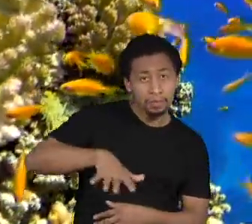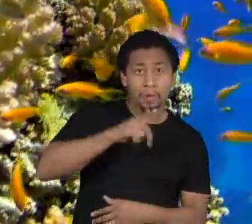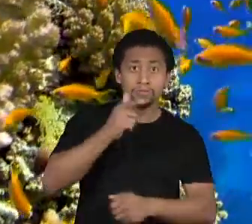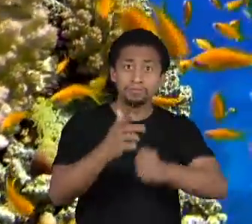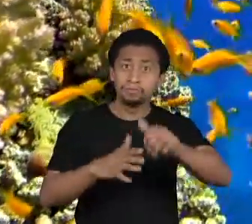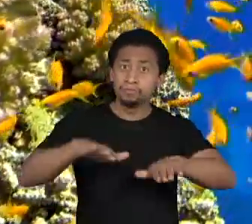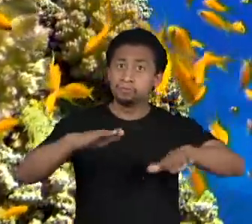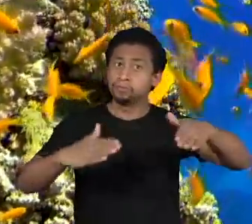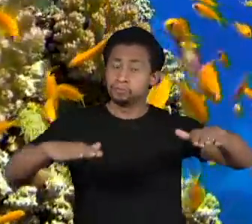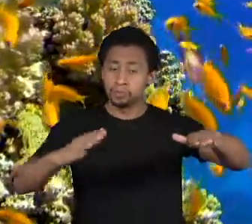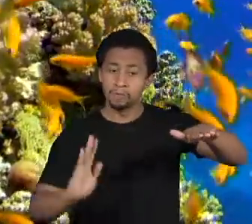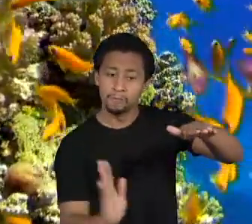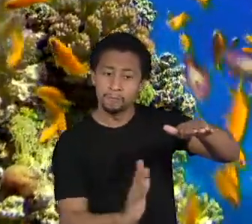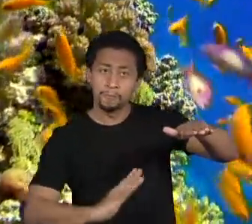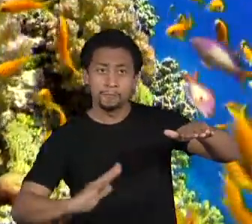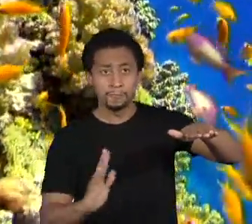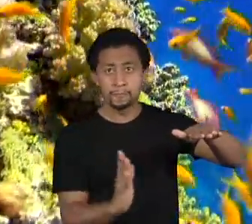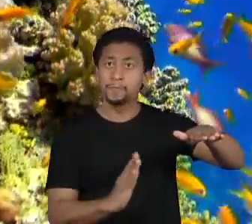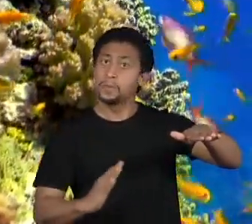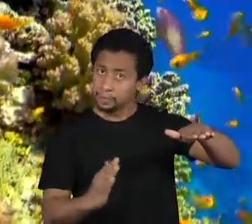ou como larvas, ou como adultos, enfim.